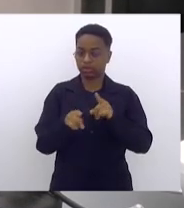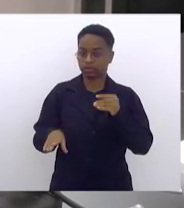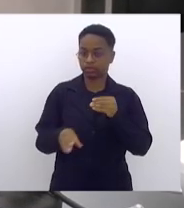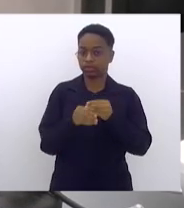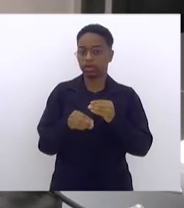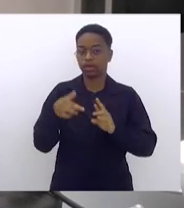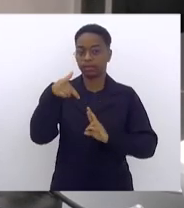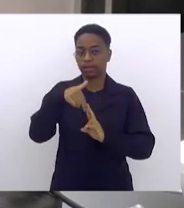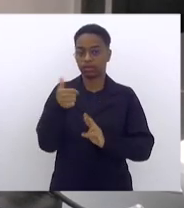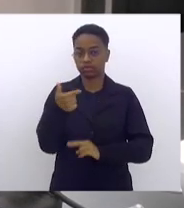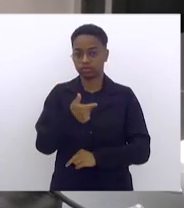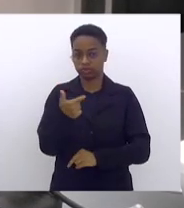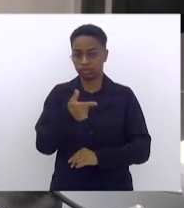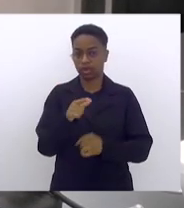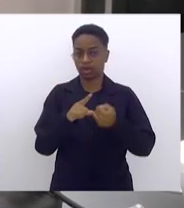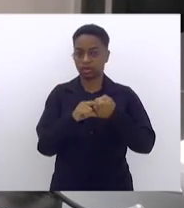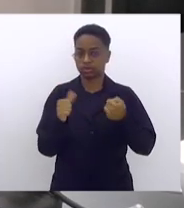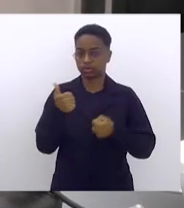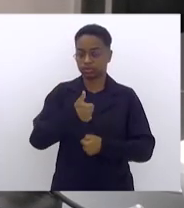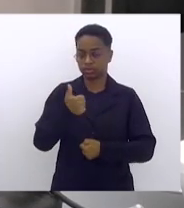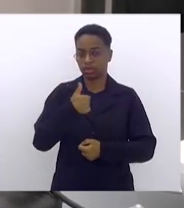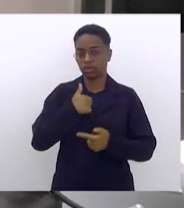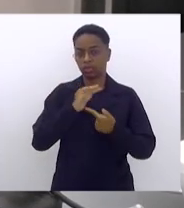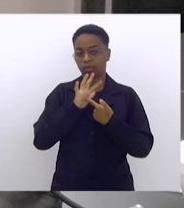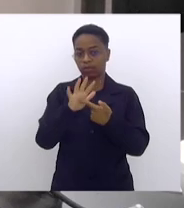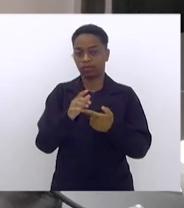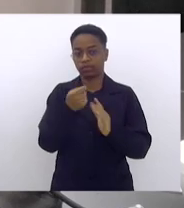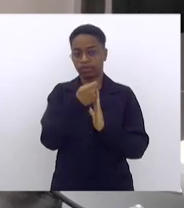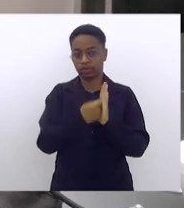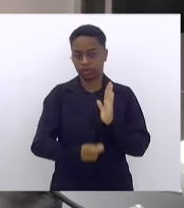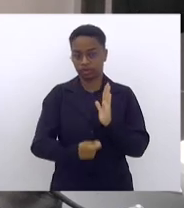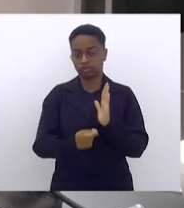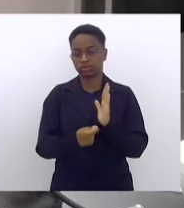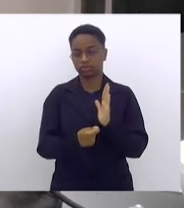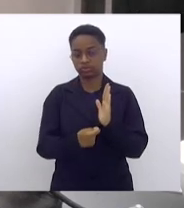1º, justamente no texto da convenção